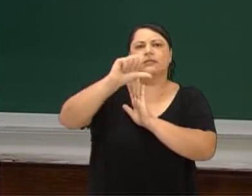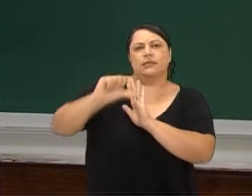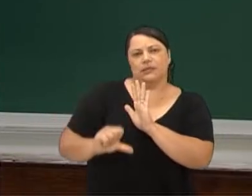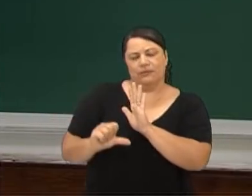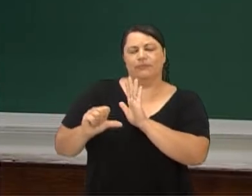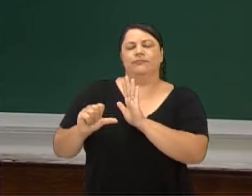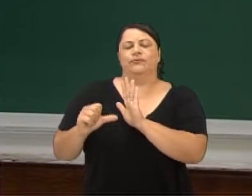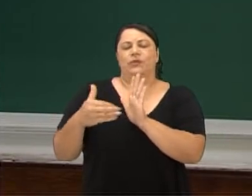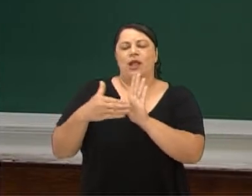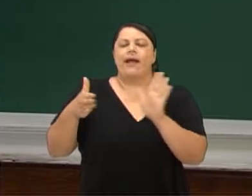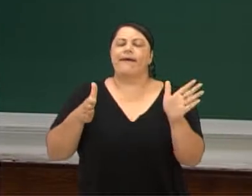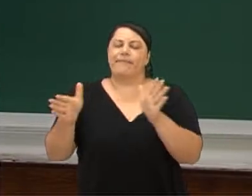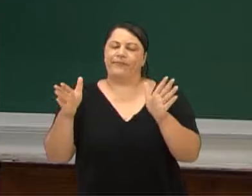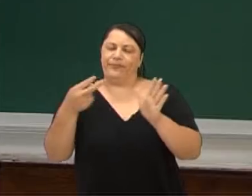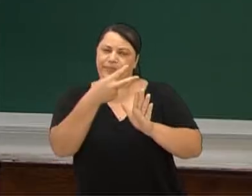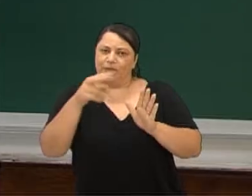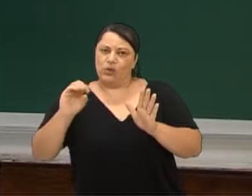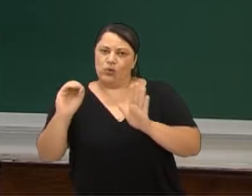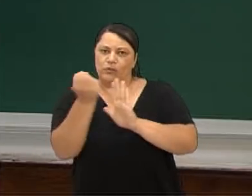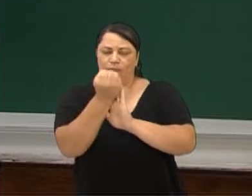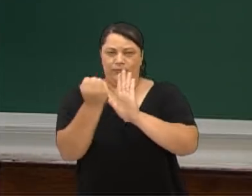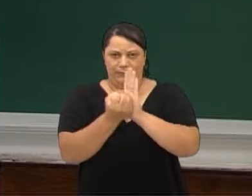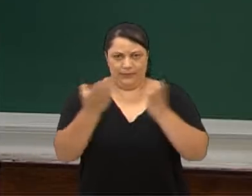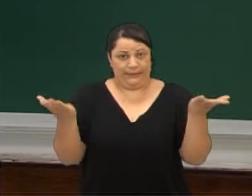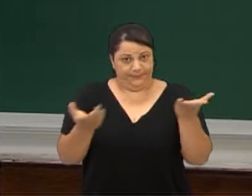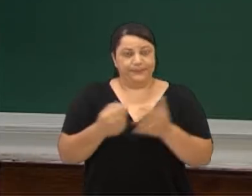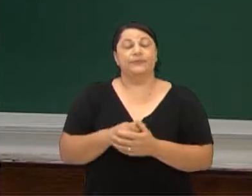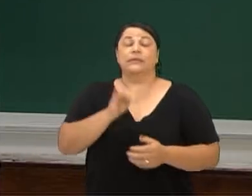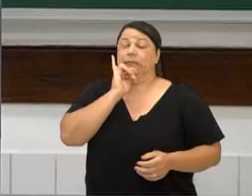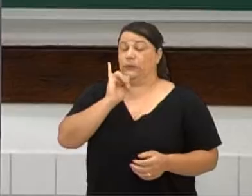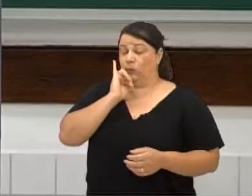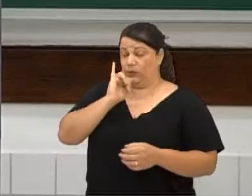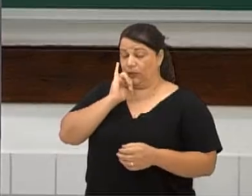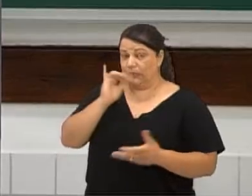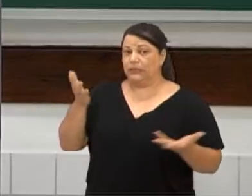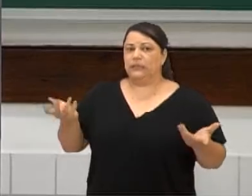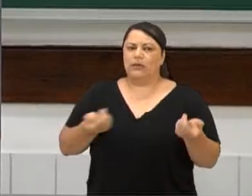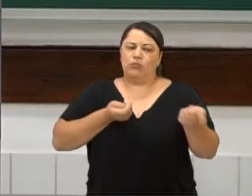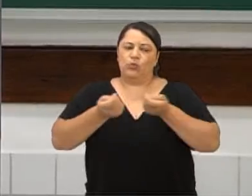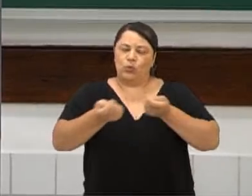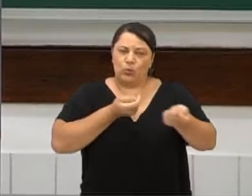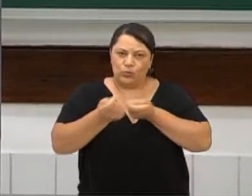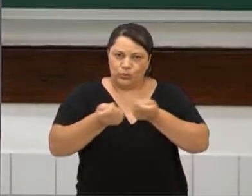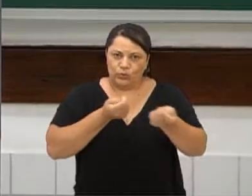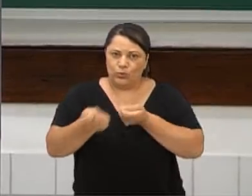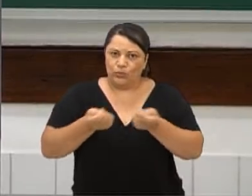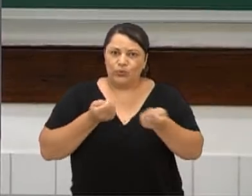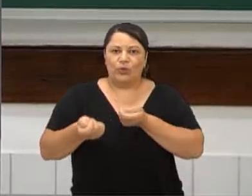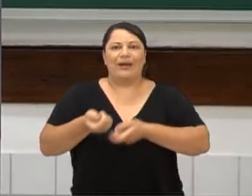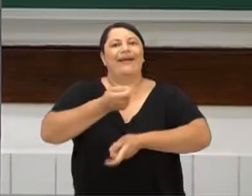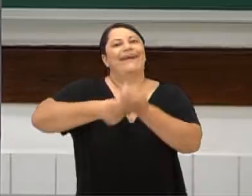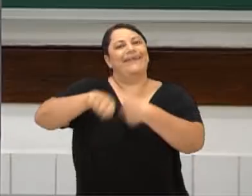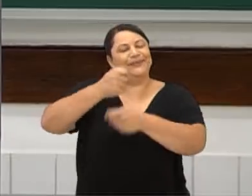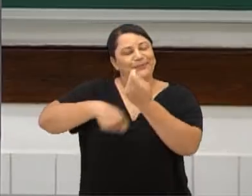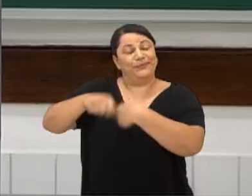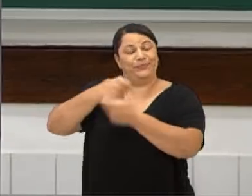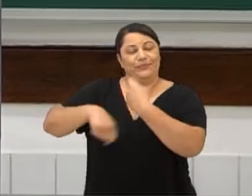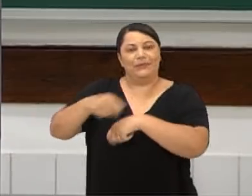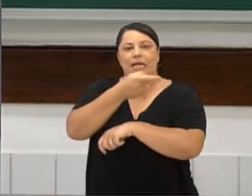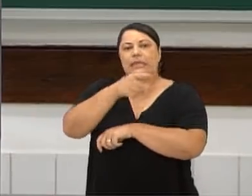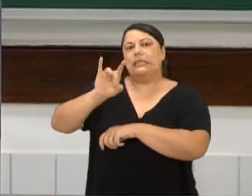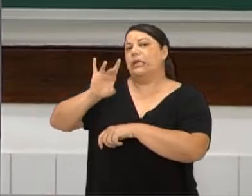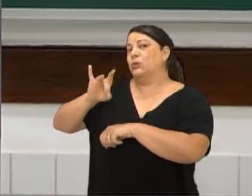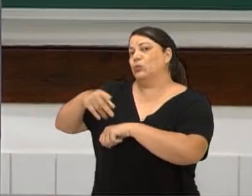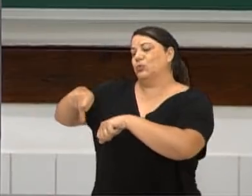XX. Esse é um exemplo desse capitalismo monopolista, ou seja, que controlava a economia não somente de